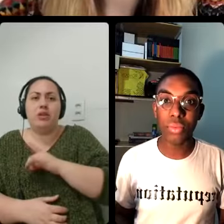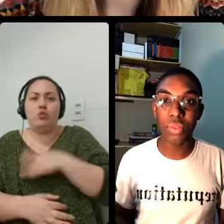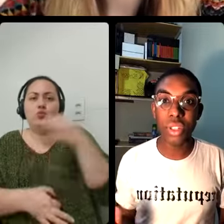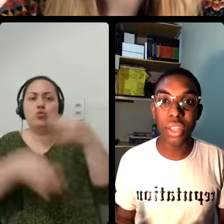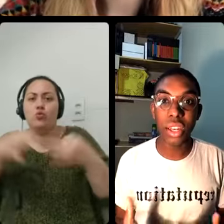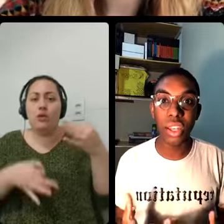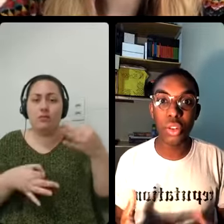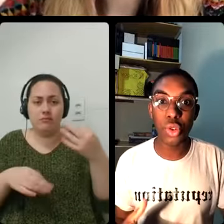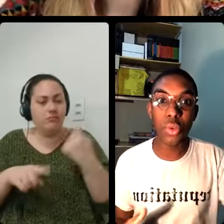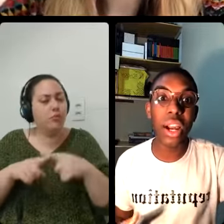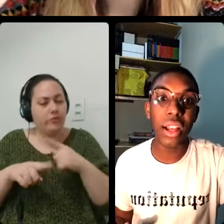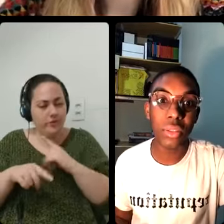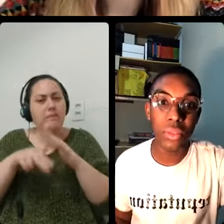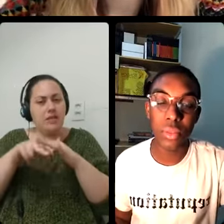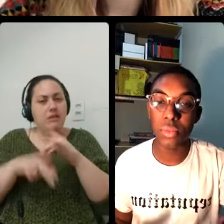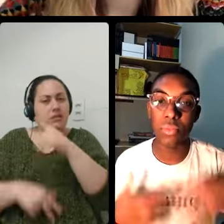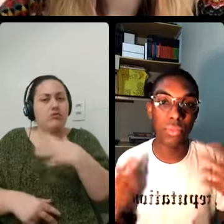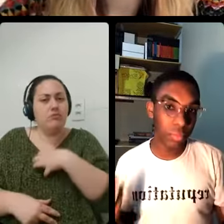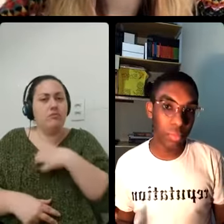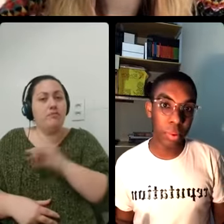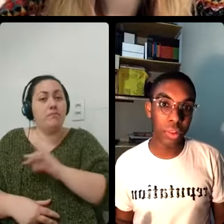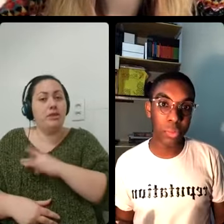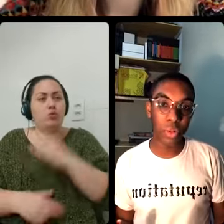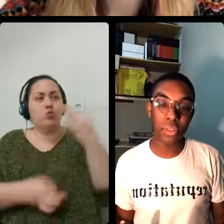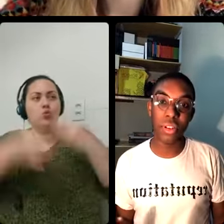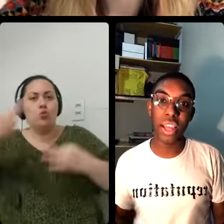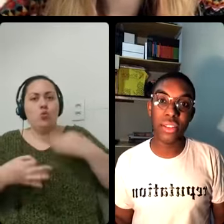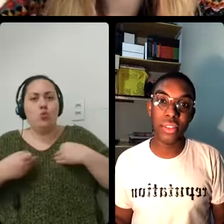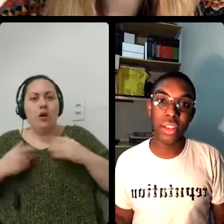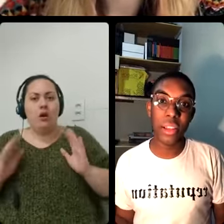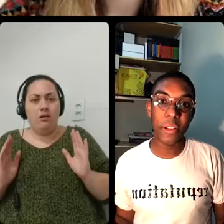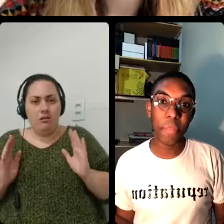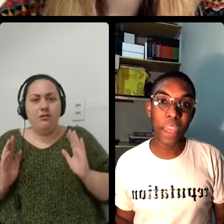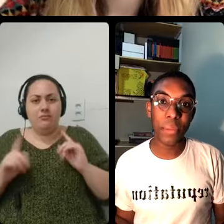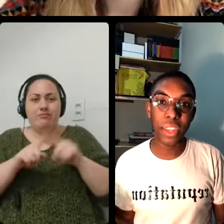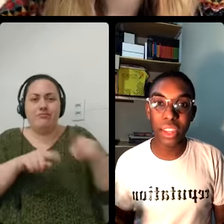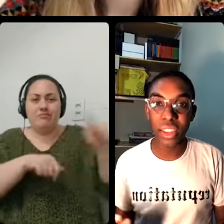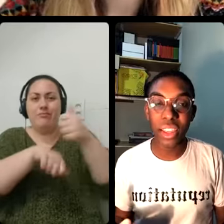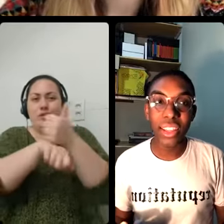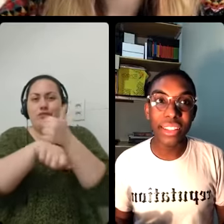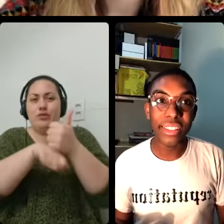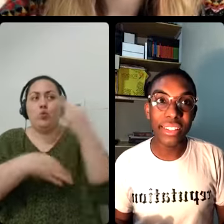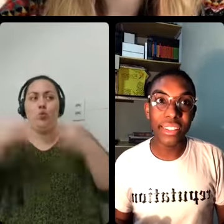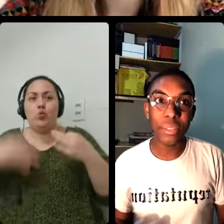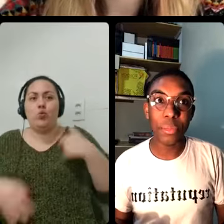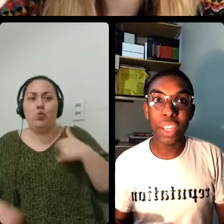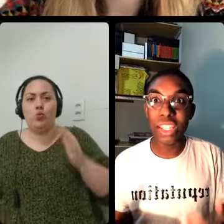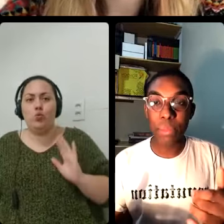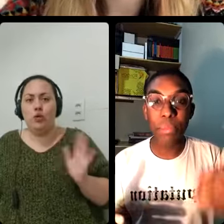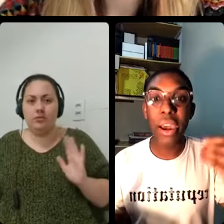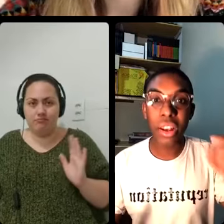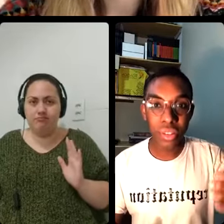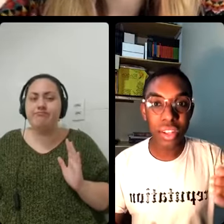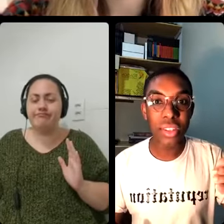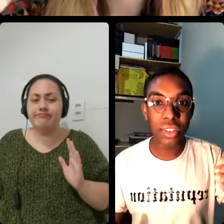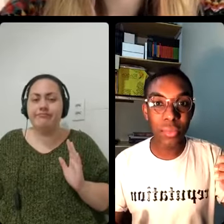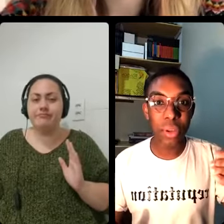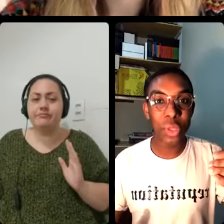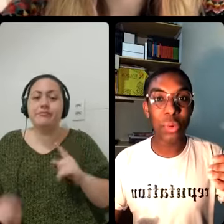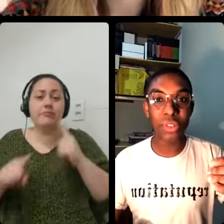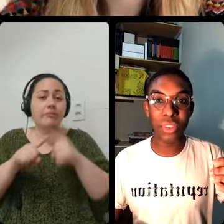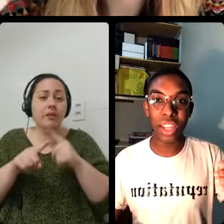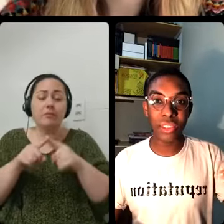medo de serem julgados pelos profissionais, né? Porque sempre parte